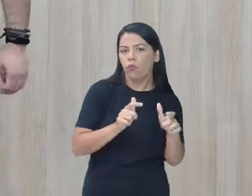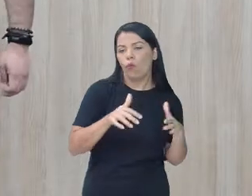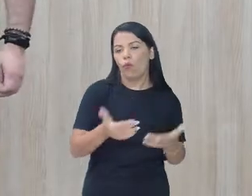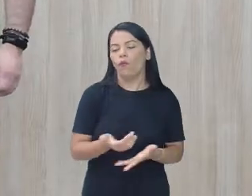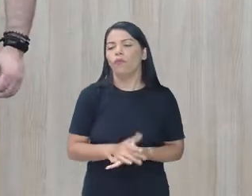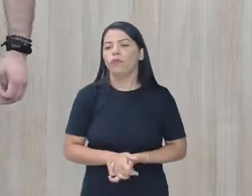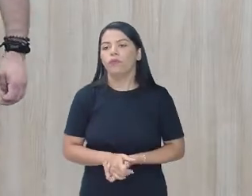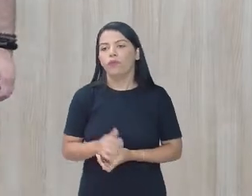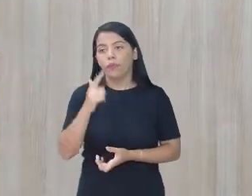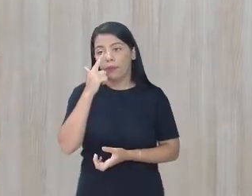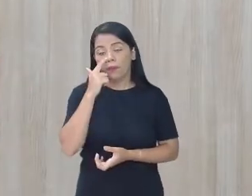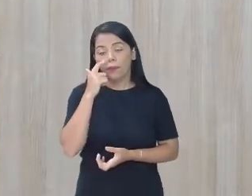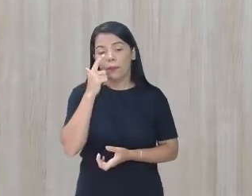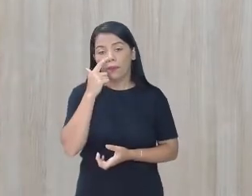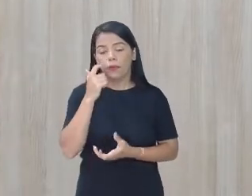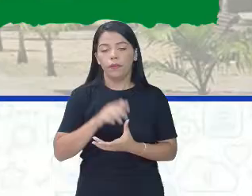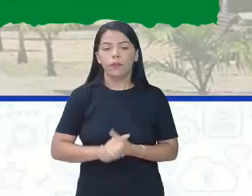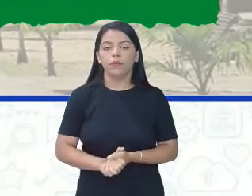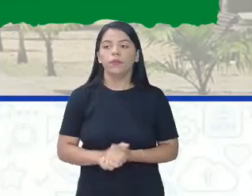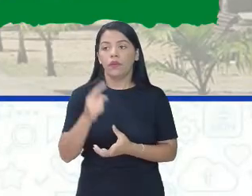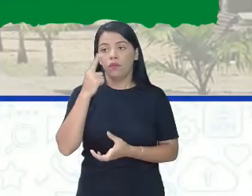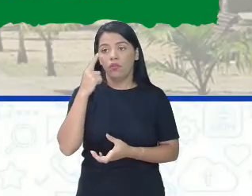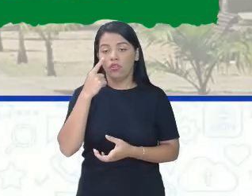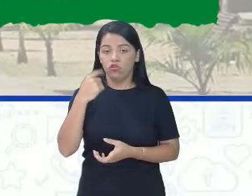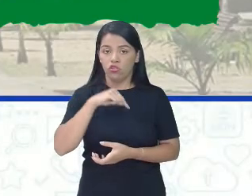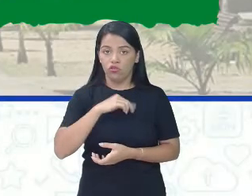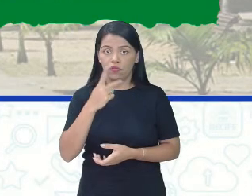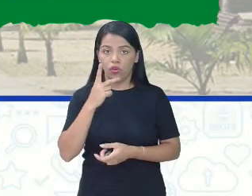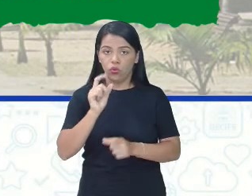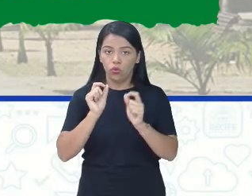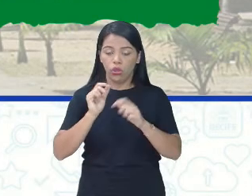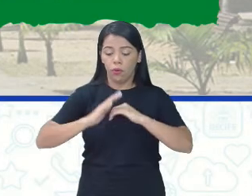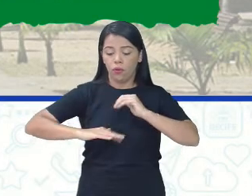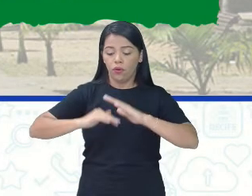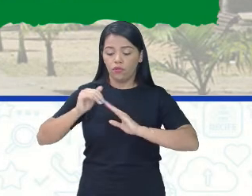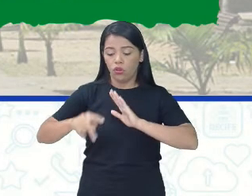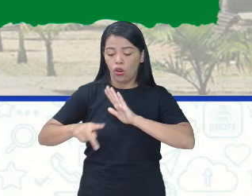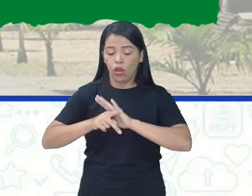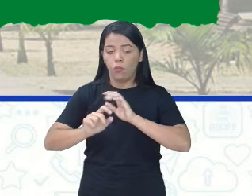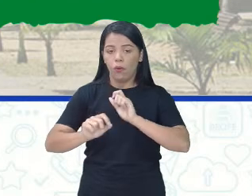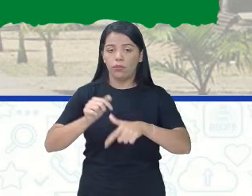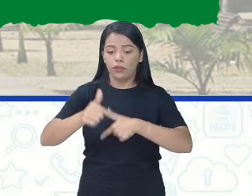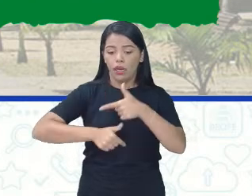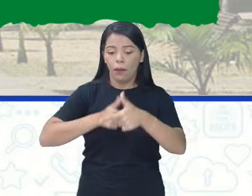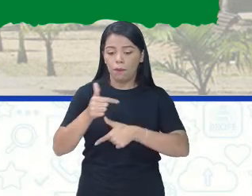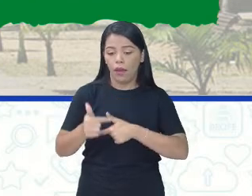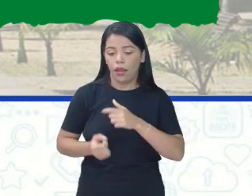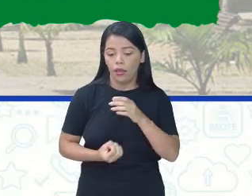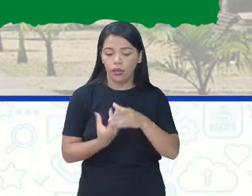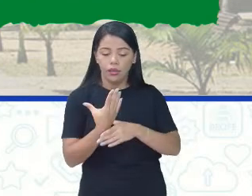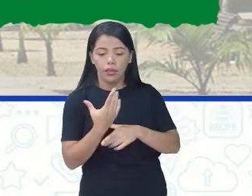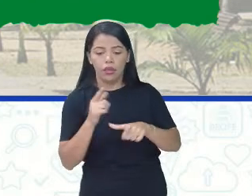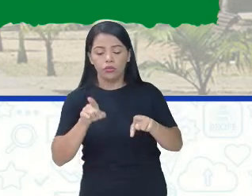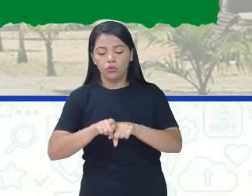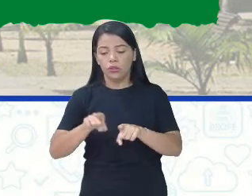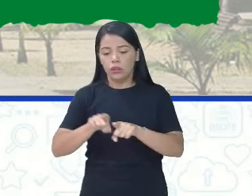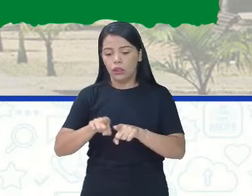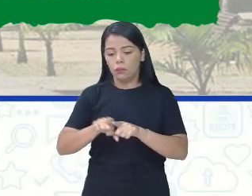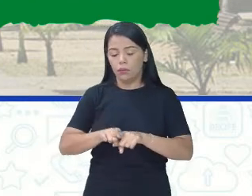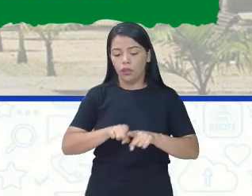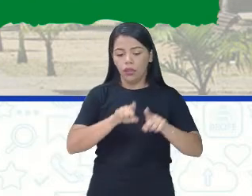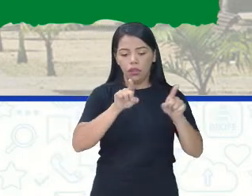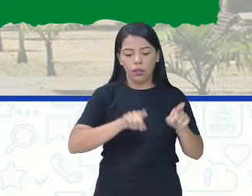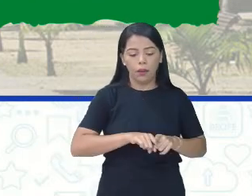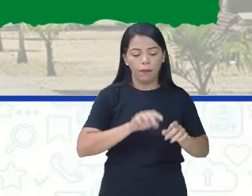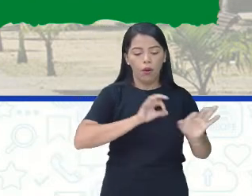vejam, a gente disse, né, que eles trabalham planejando, projetando e preservando esses espaços. Mas, para além do planejamento,